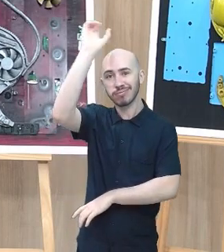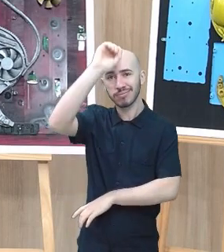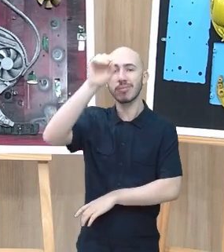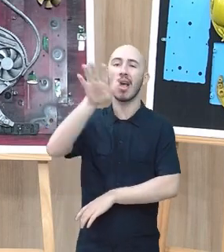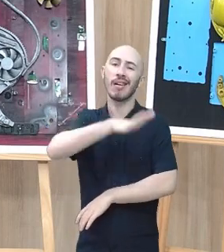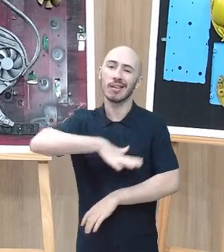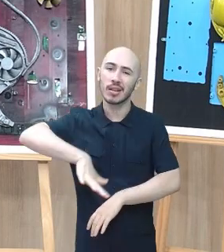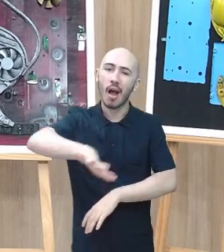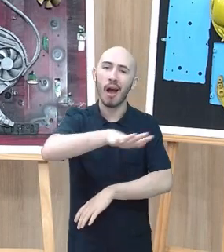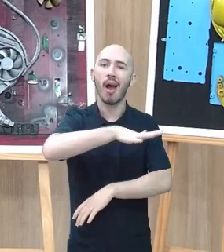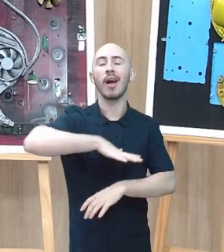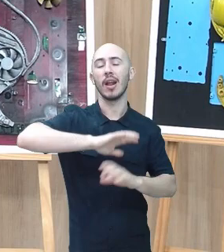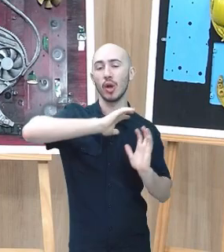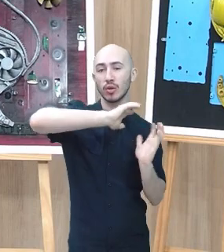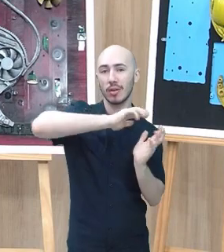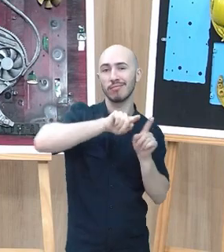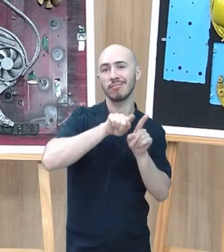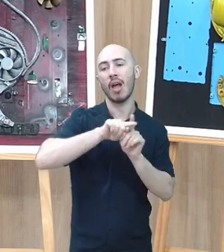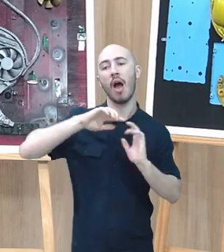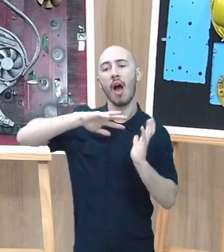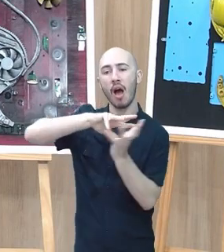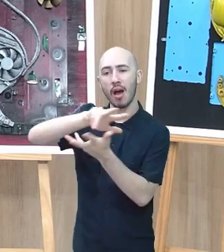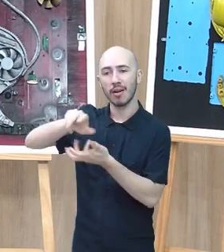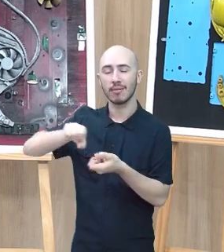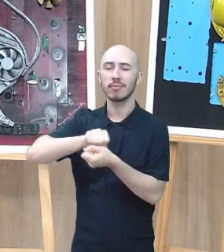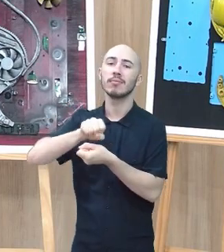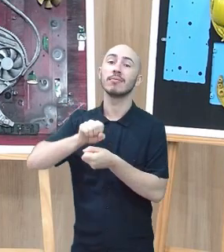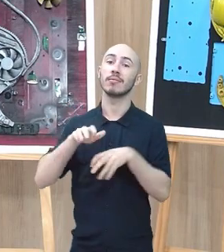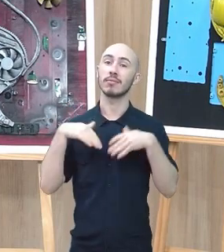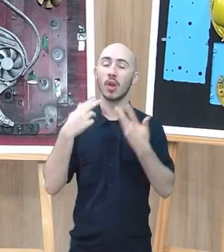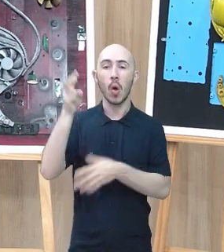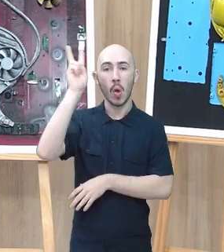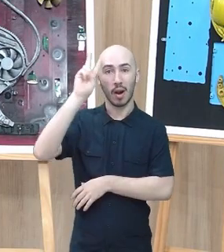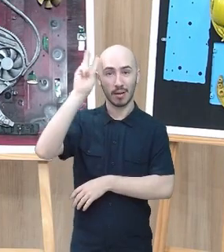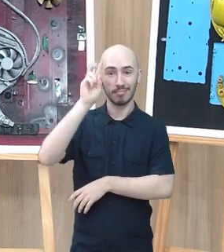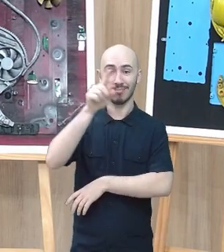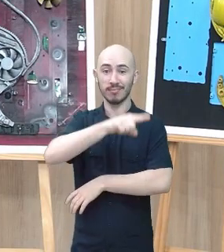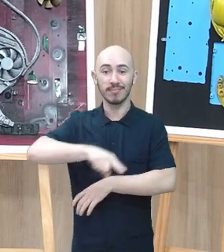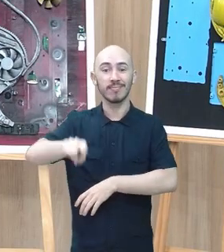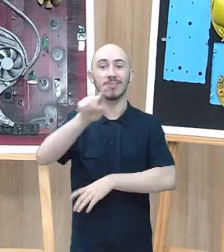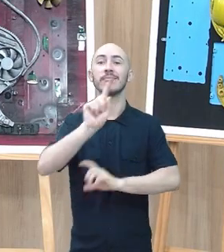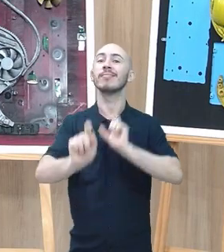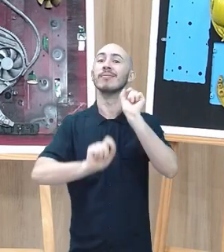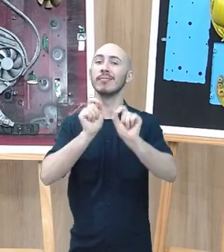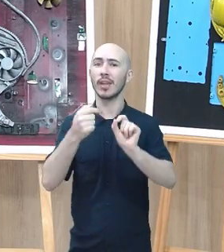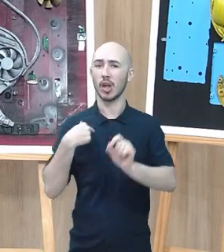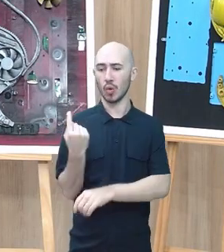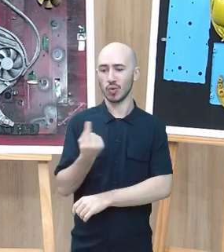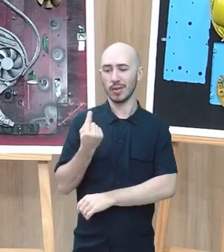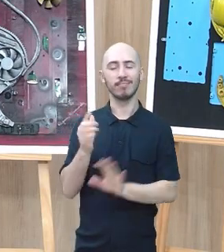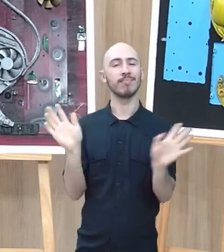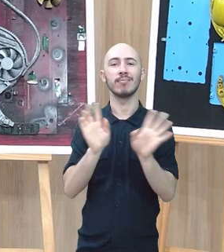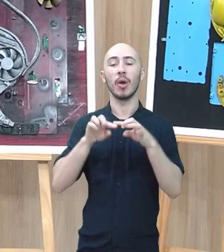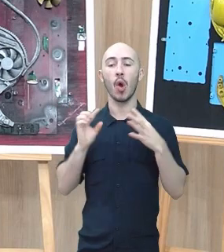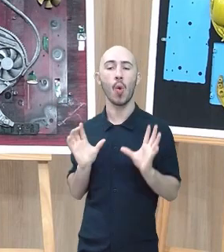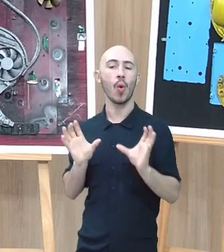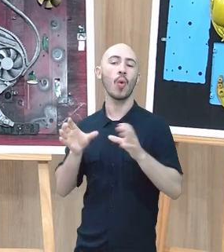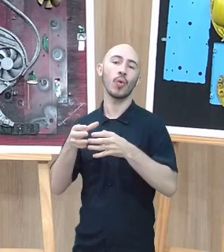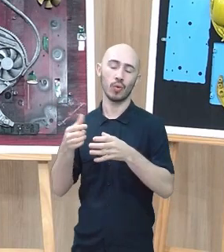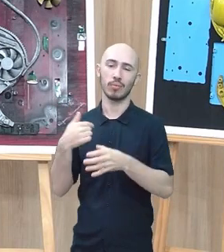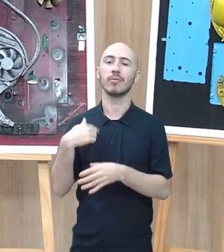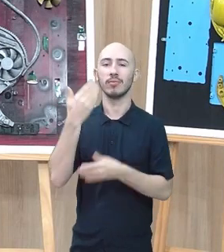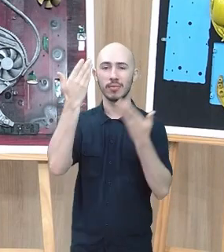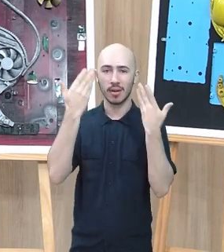e Sustentabilidade, ok? Mas eu quero lembrar vocês que somos uma equipe, né? Estamos em conjunto. Sou